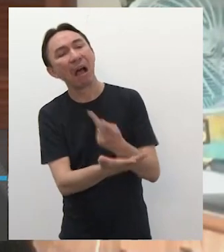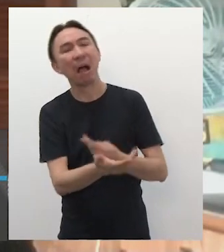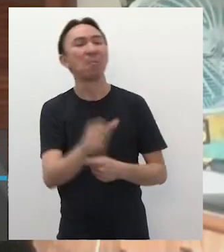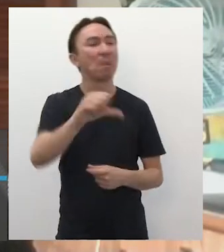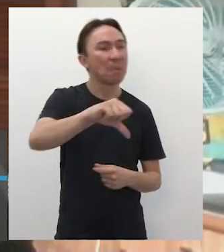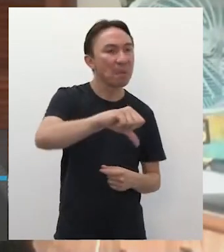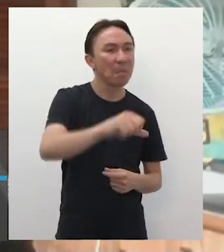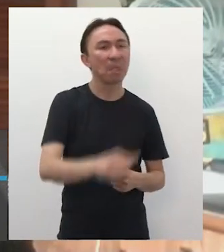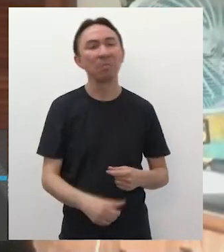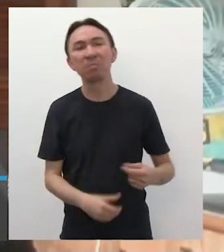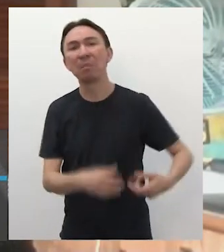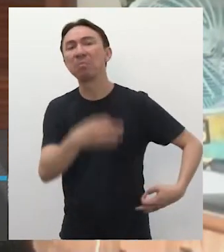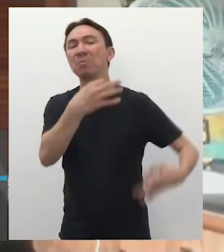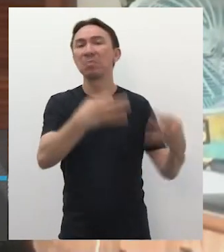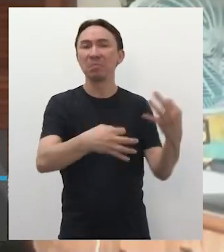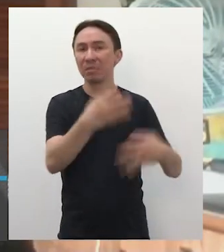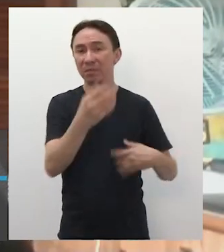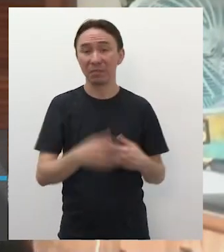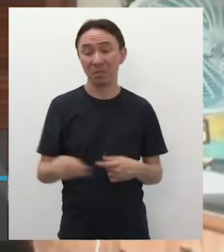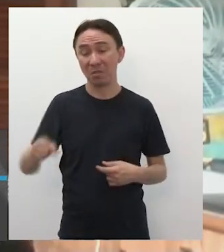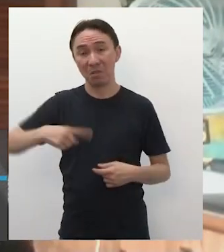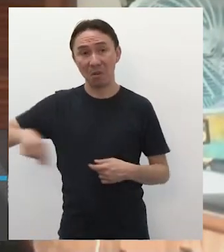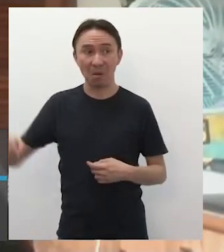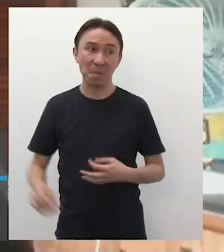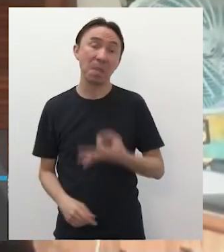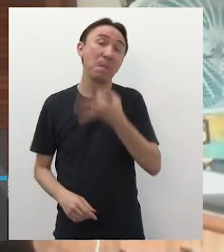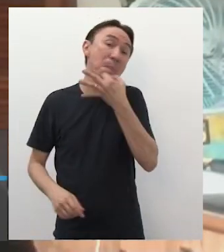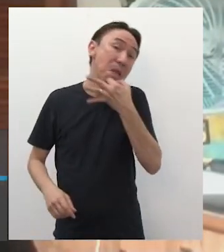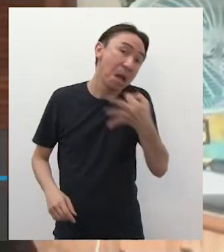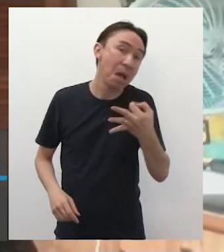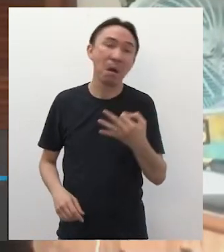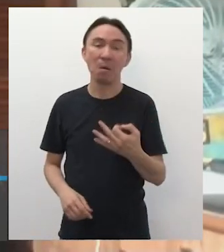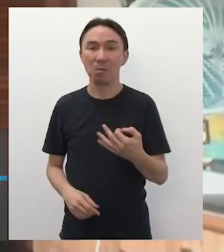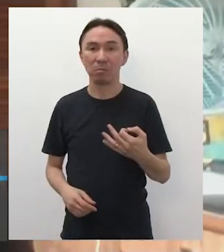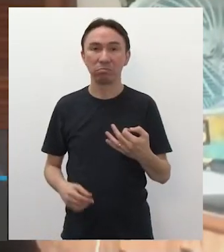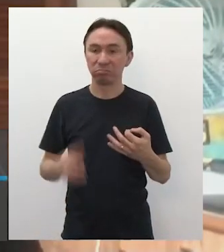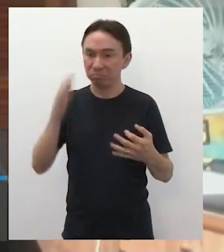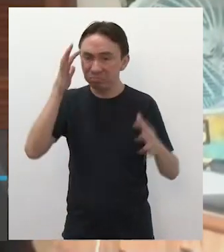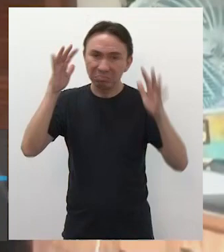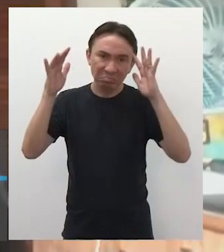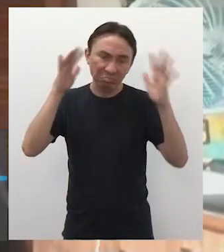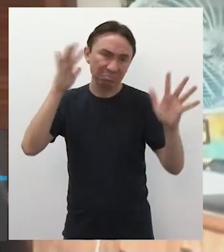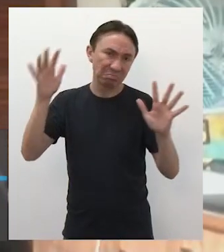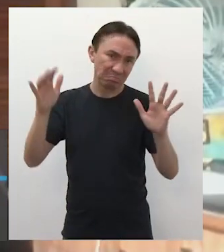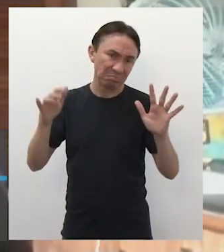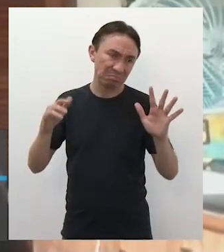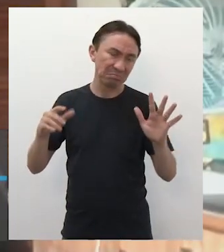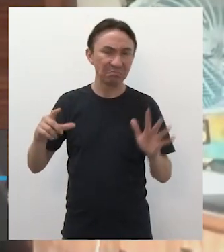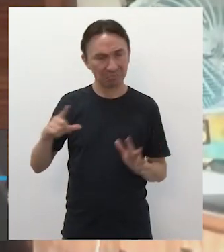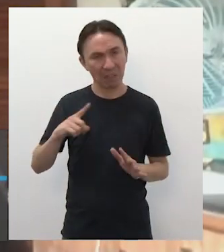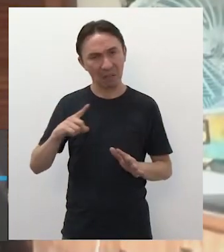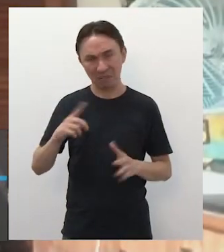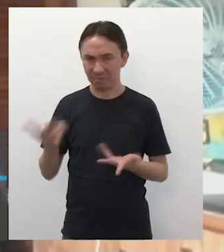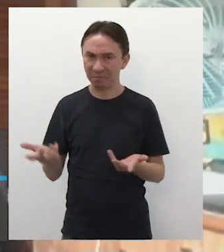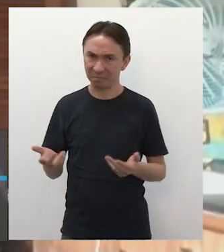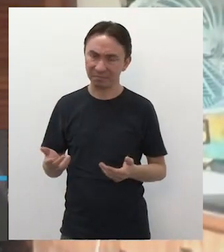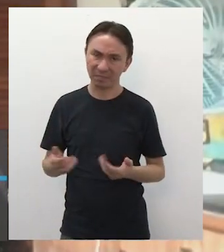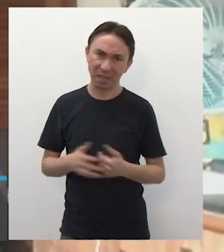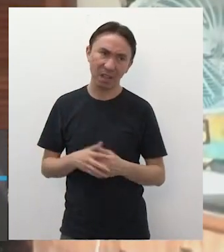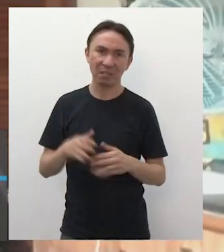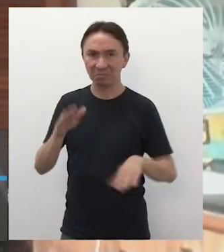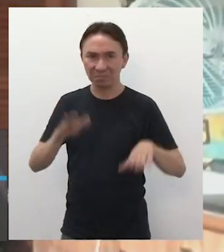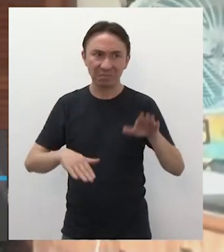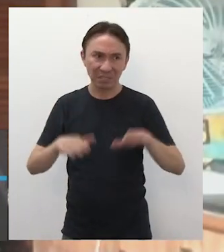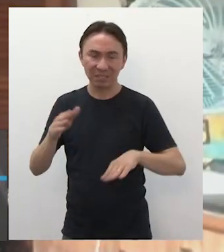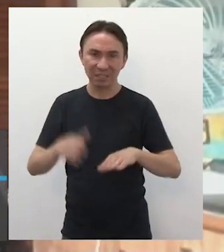as nossas opiniões, os nossos pensamentos, as nossas devolutivas com juízo de valor, né? Seja ele positivo ou